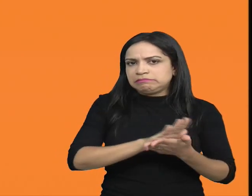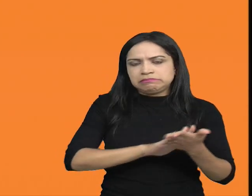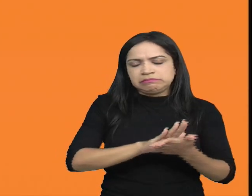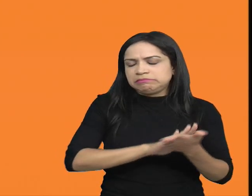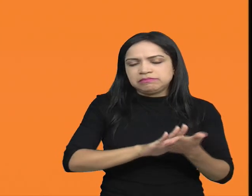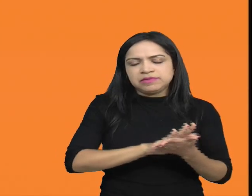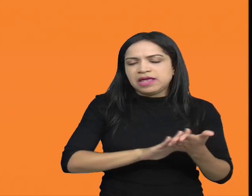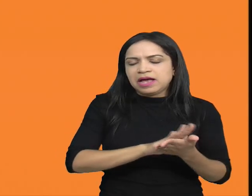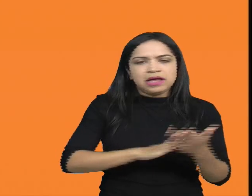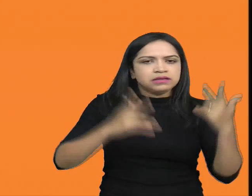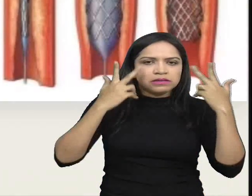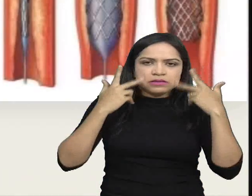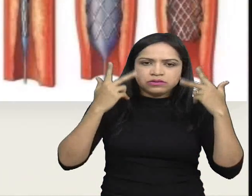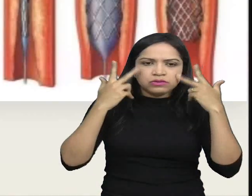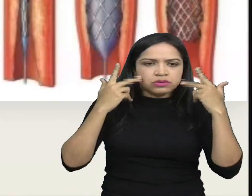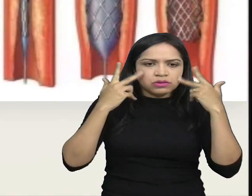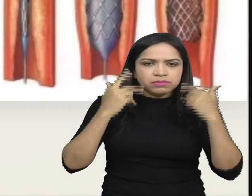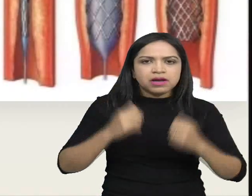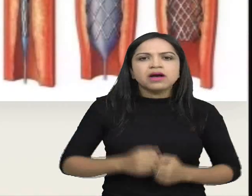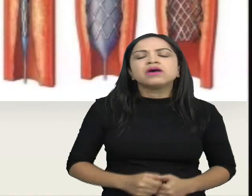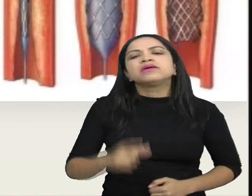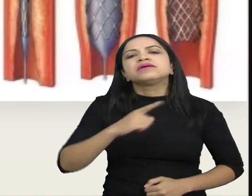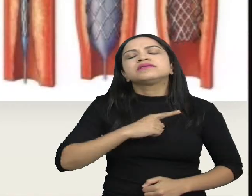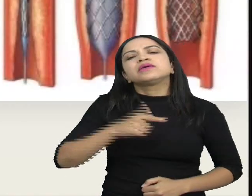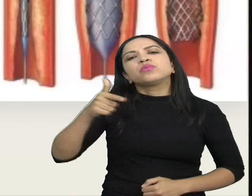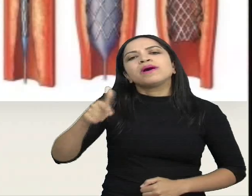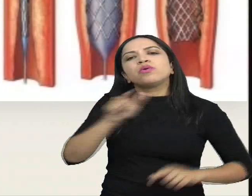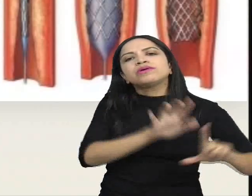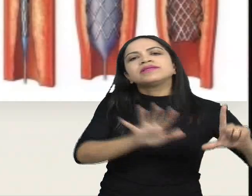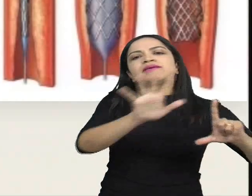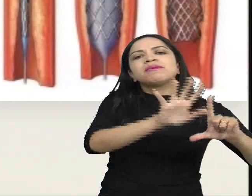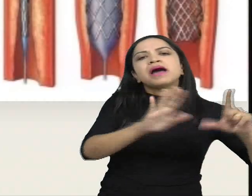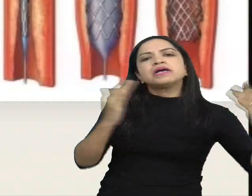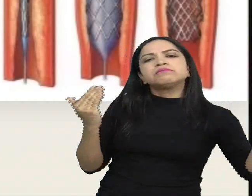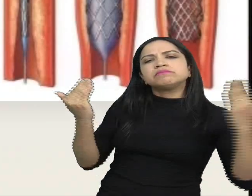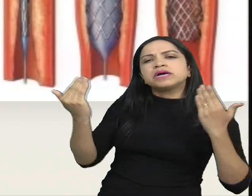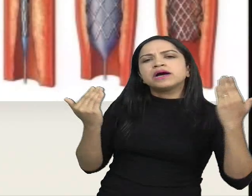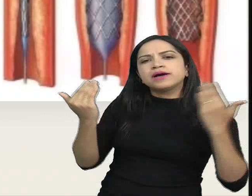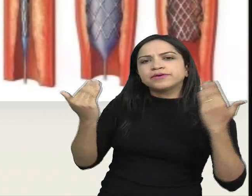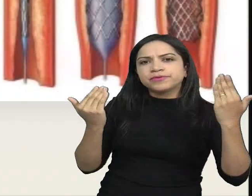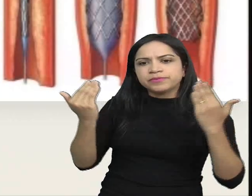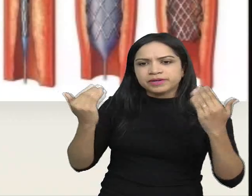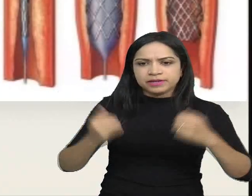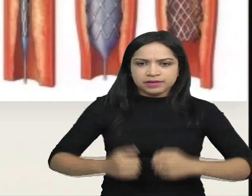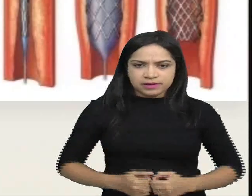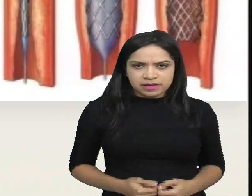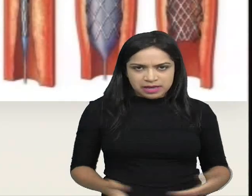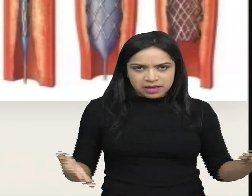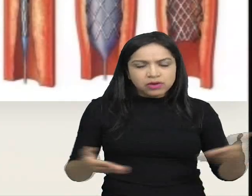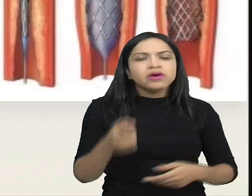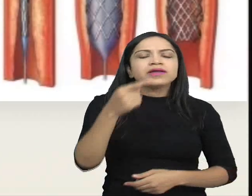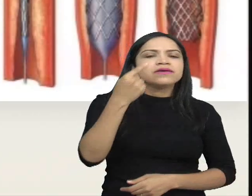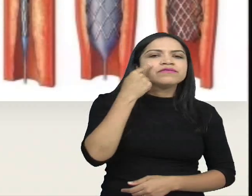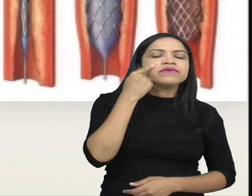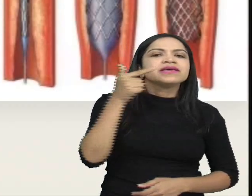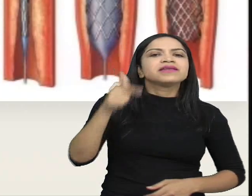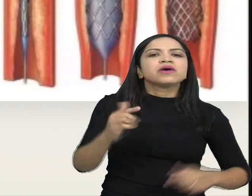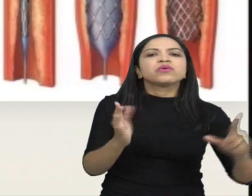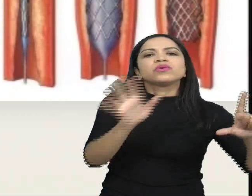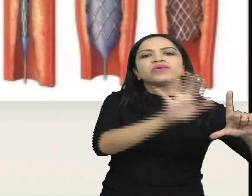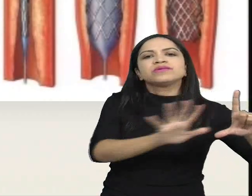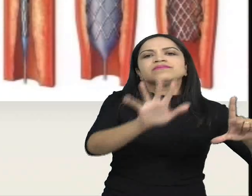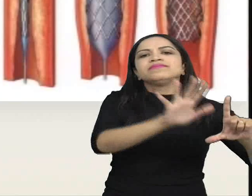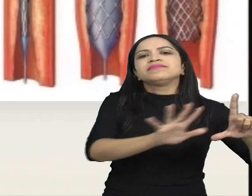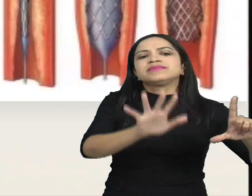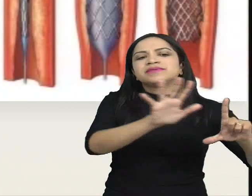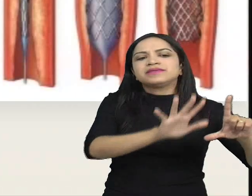hemodinâmica. Acho que tem uma outra aqui, mais uma vez mostrando o que é o ato da